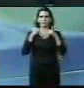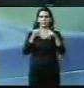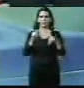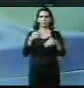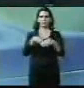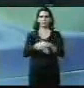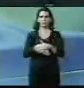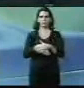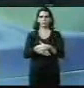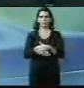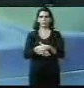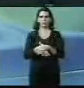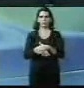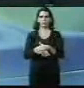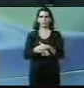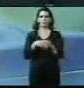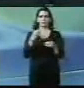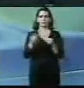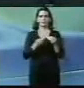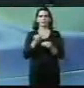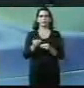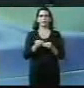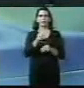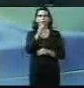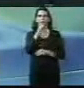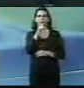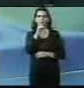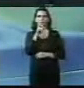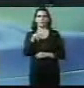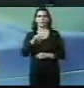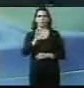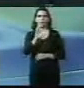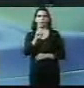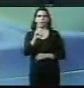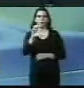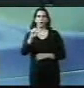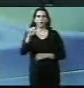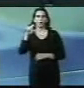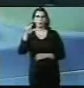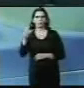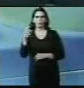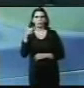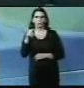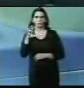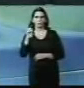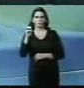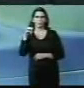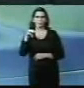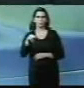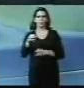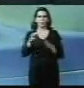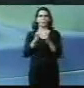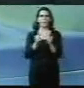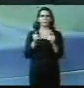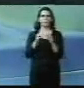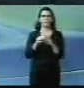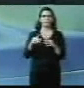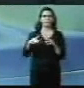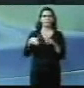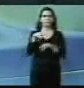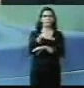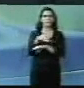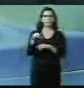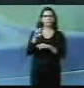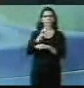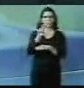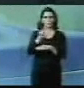supor, acessando o endereço uol.com.br. O cliente vai pedir esse endereço, vai enviar esse endereço,